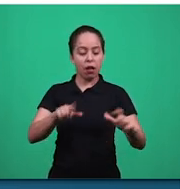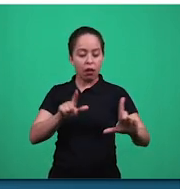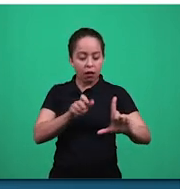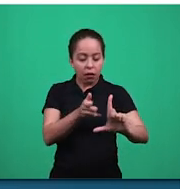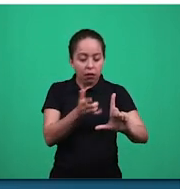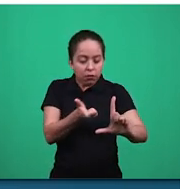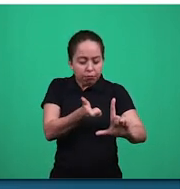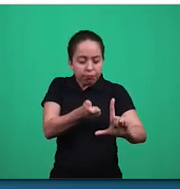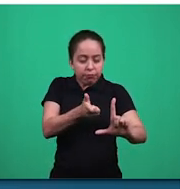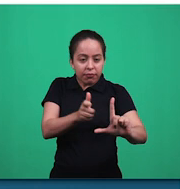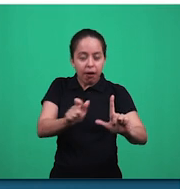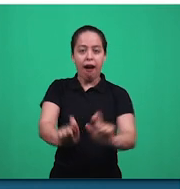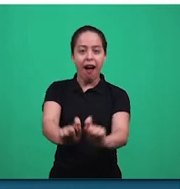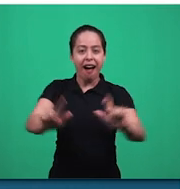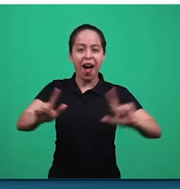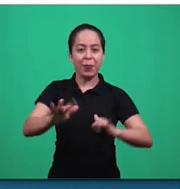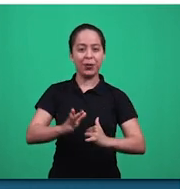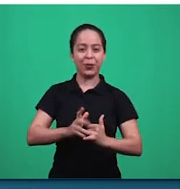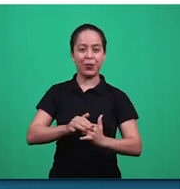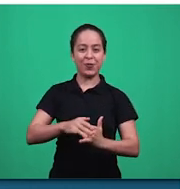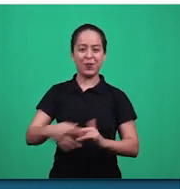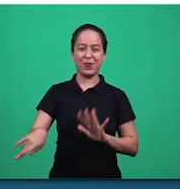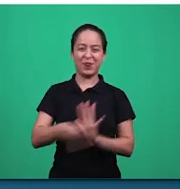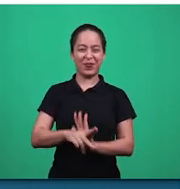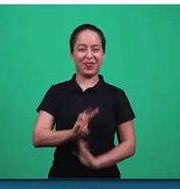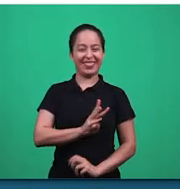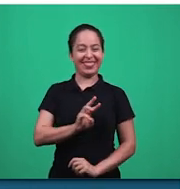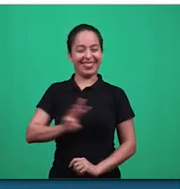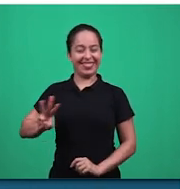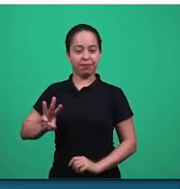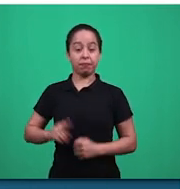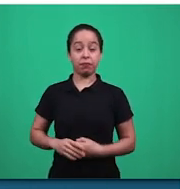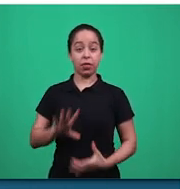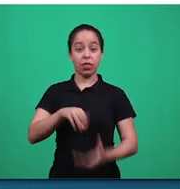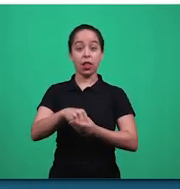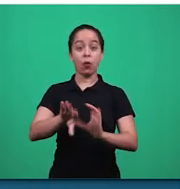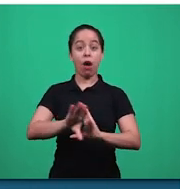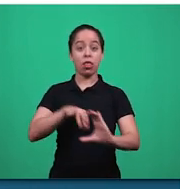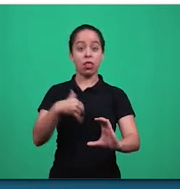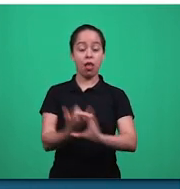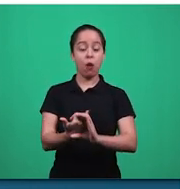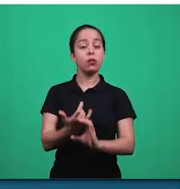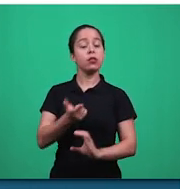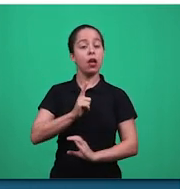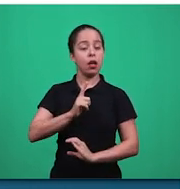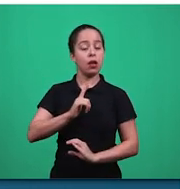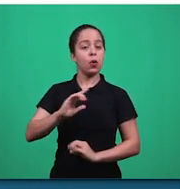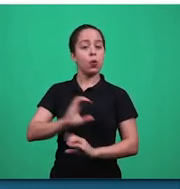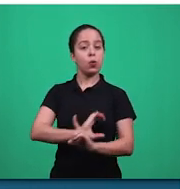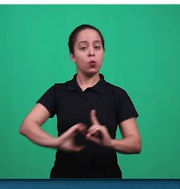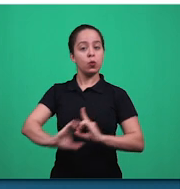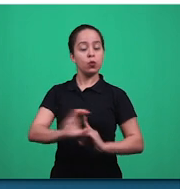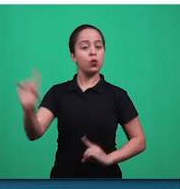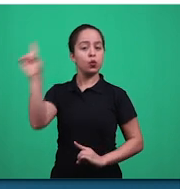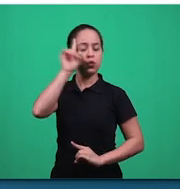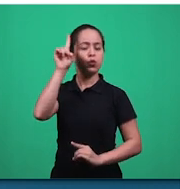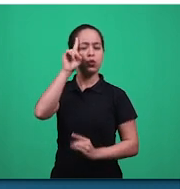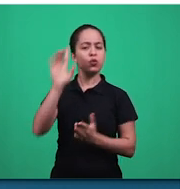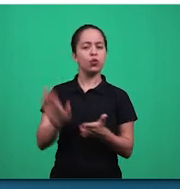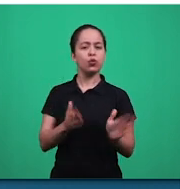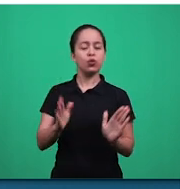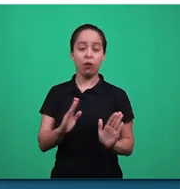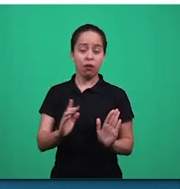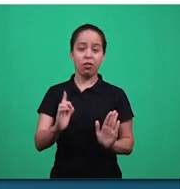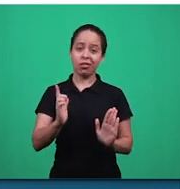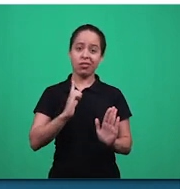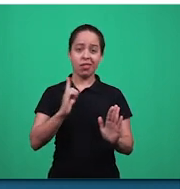direcionado para a nossa página no YouTube. E lá, no nosso canal, são postados cultos diariamente, às 20 horas, conteúdos